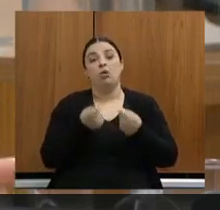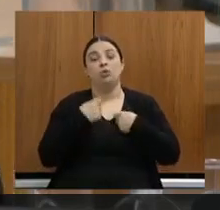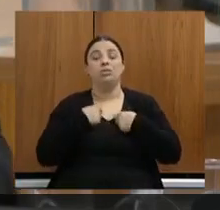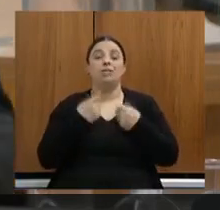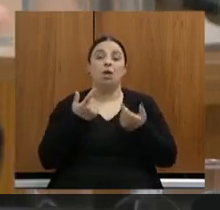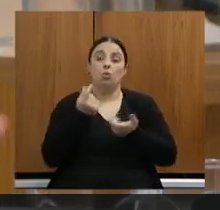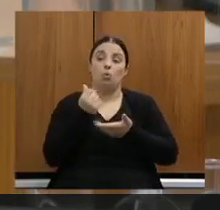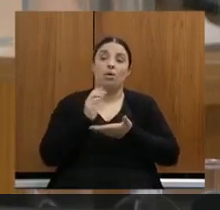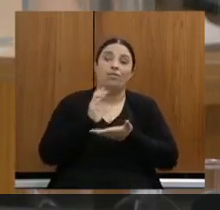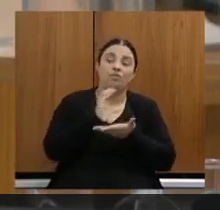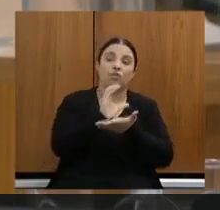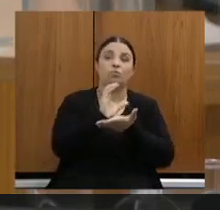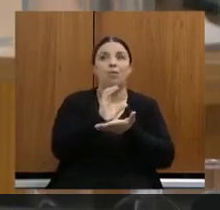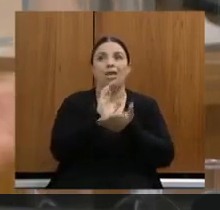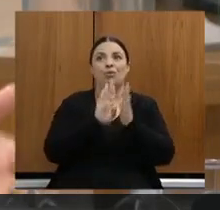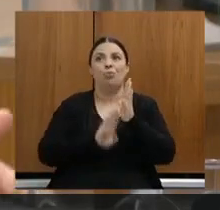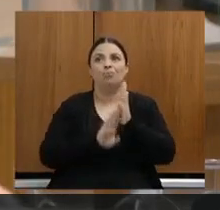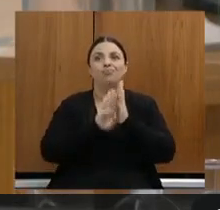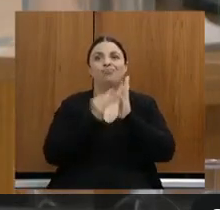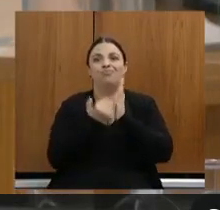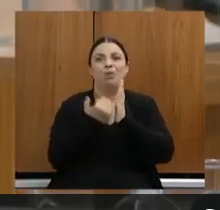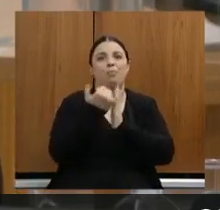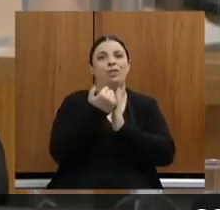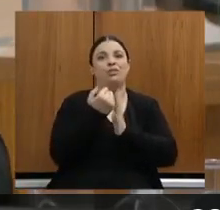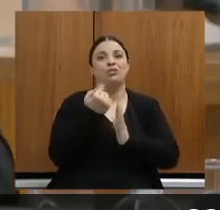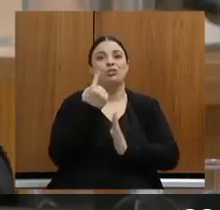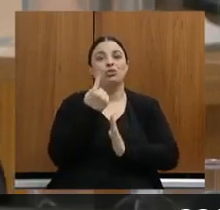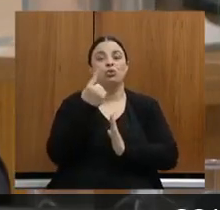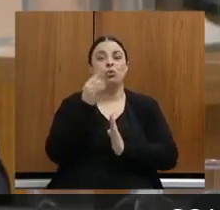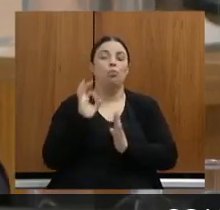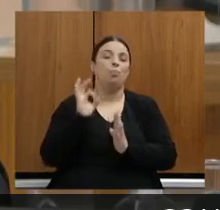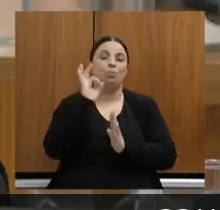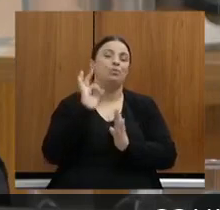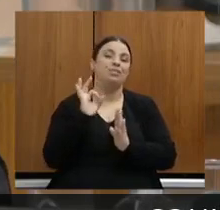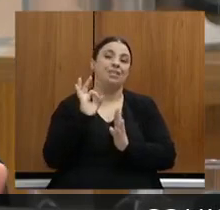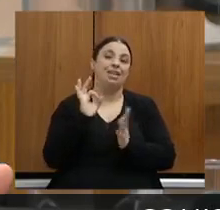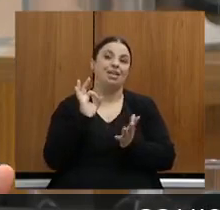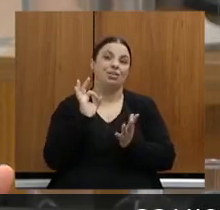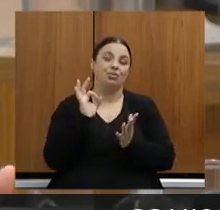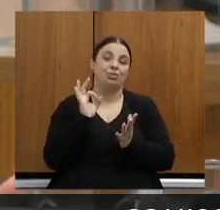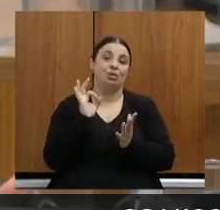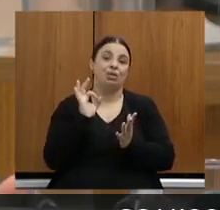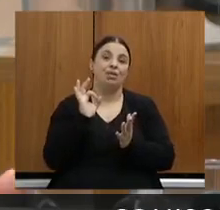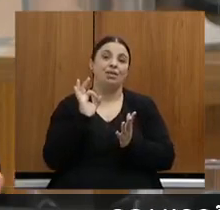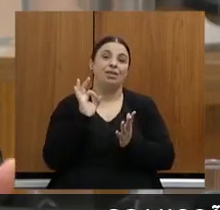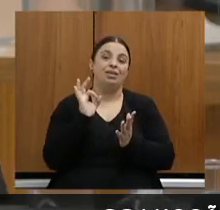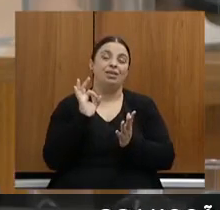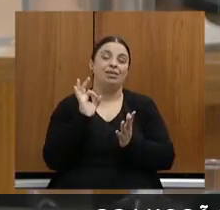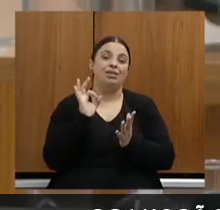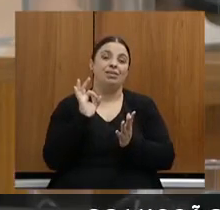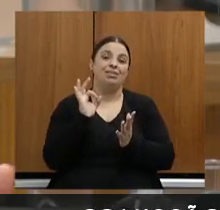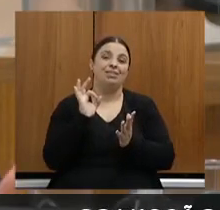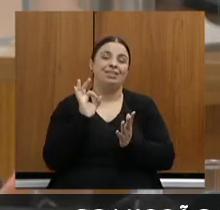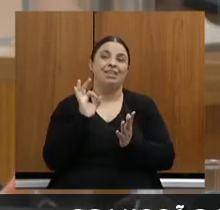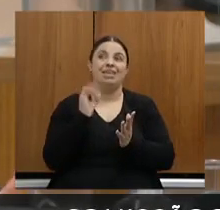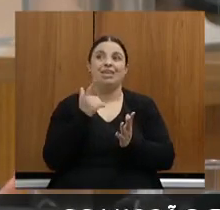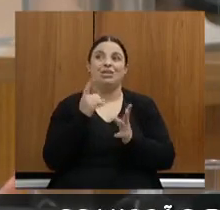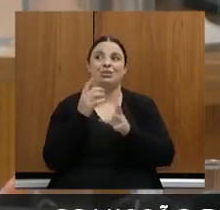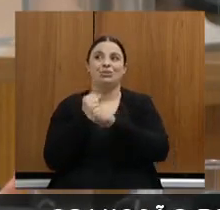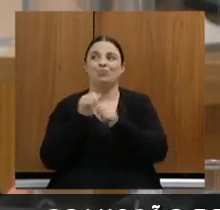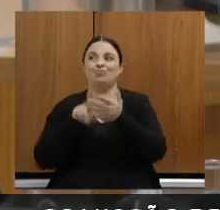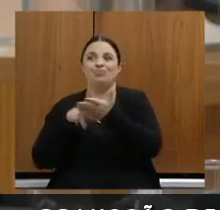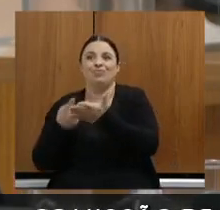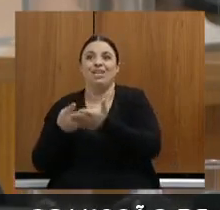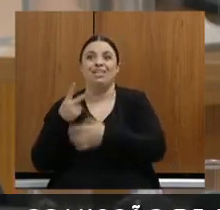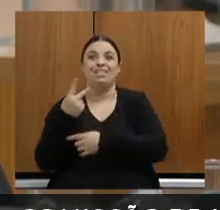de aumento de quase um por cento com toda a geada no Café que impactou mas nada nada nada nada mais de 100 bilhões